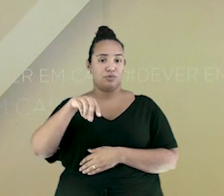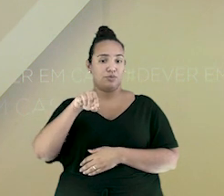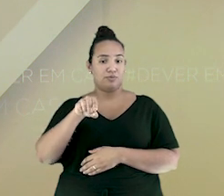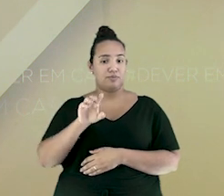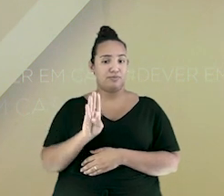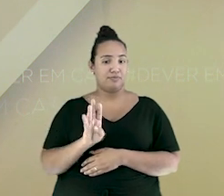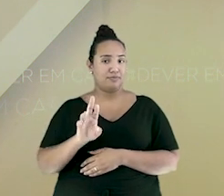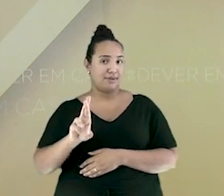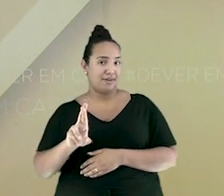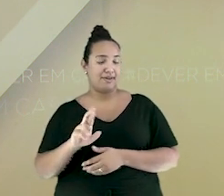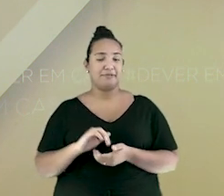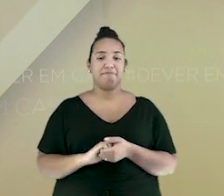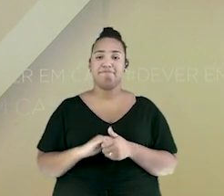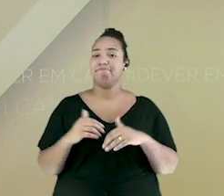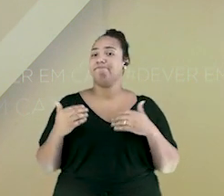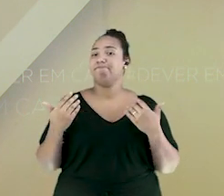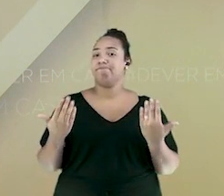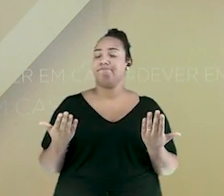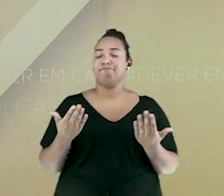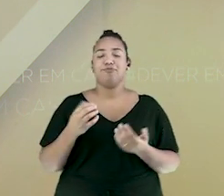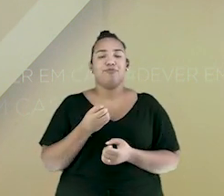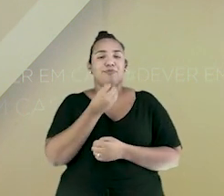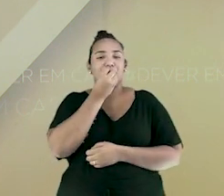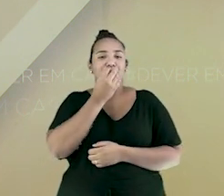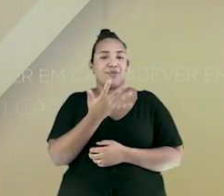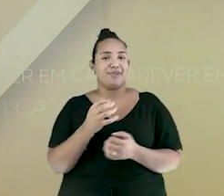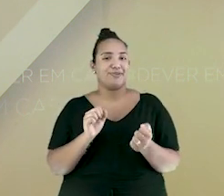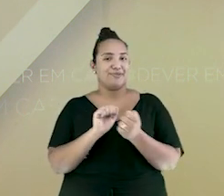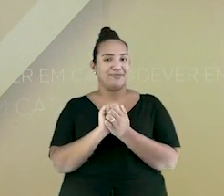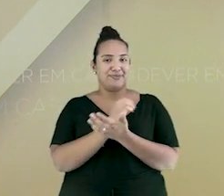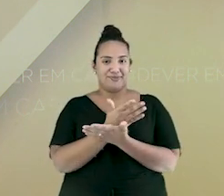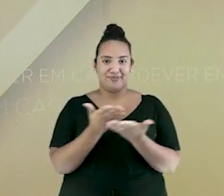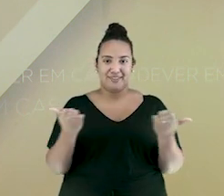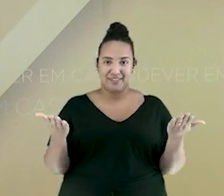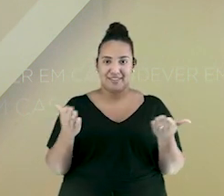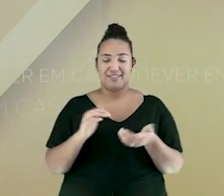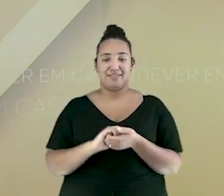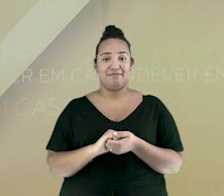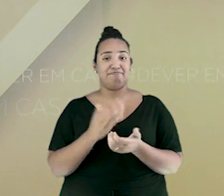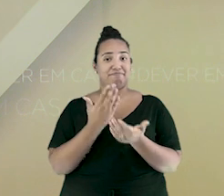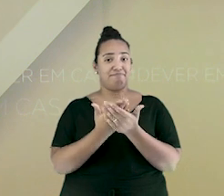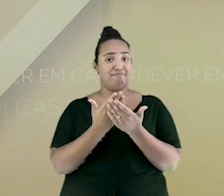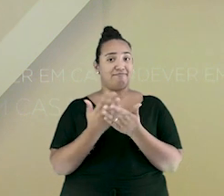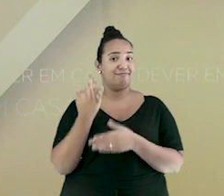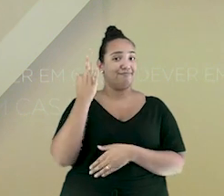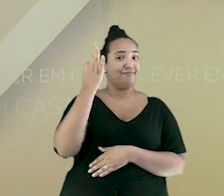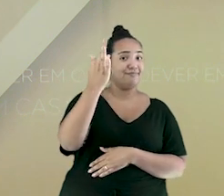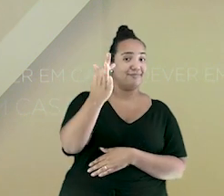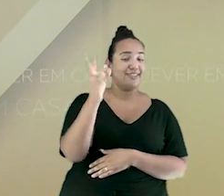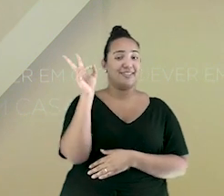www.tvdeverimcasa.com.br. É isso, galera. Foi ótimo estar com vocês. Nos vemos